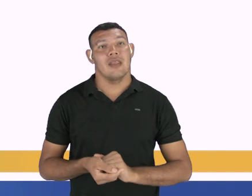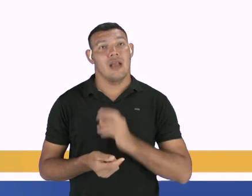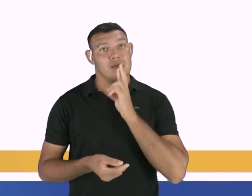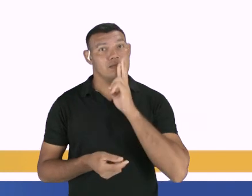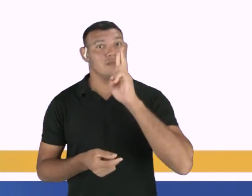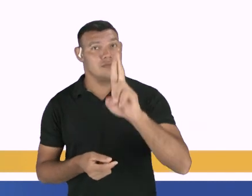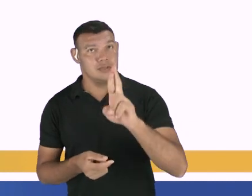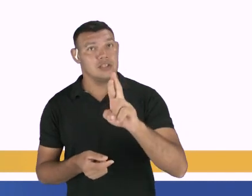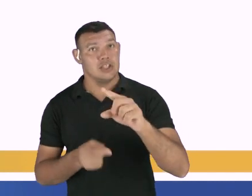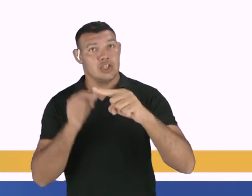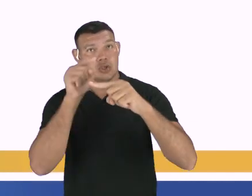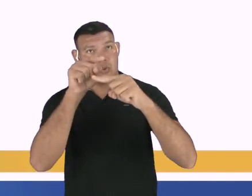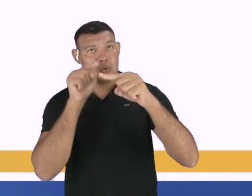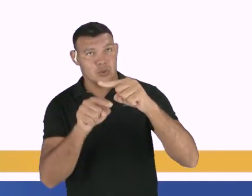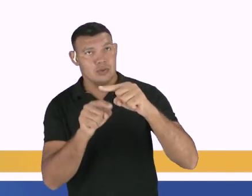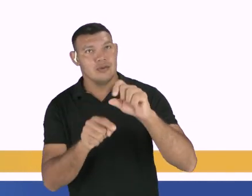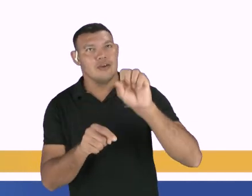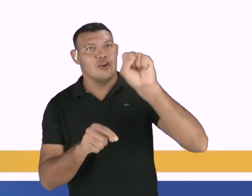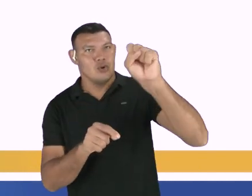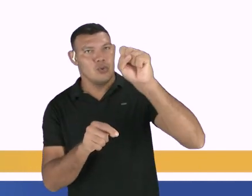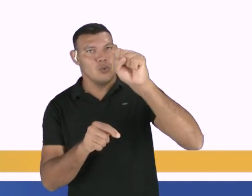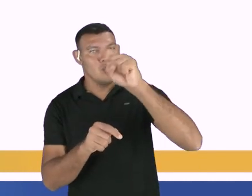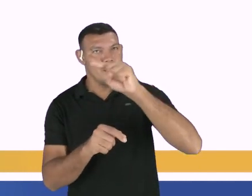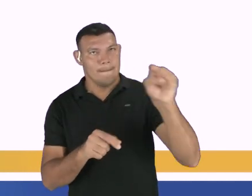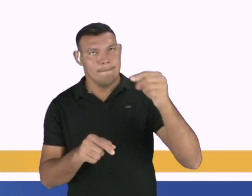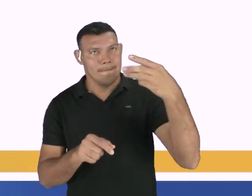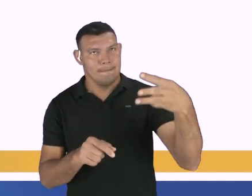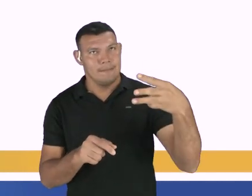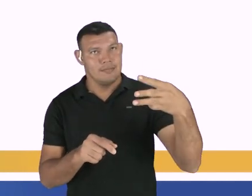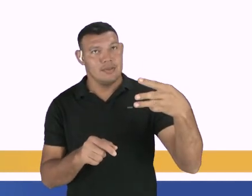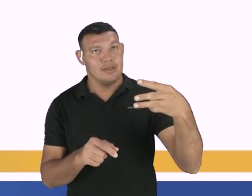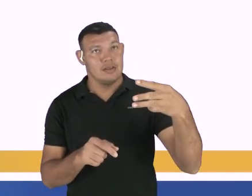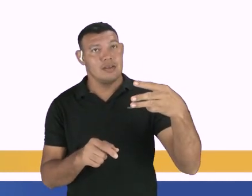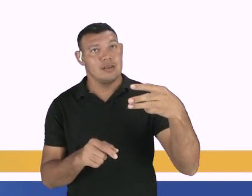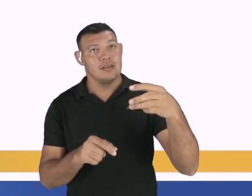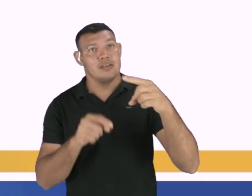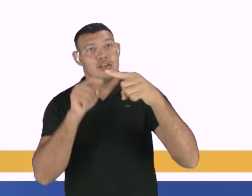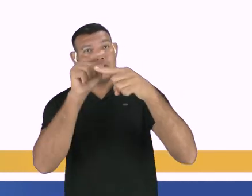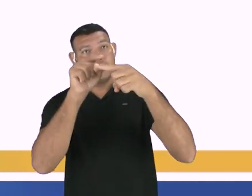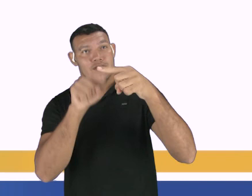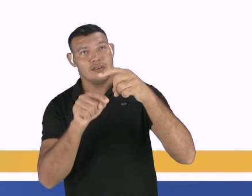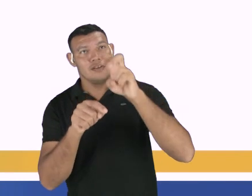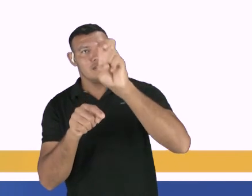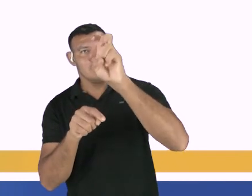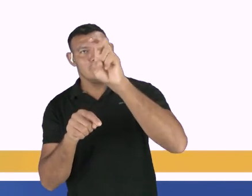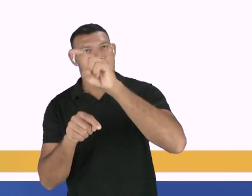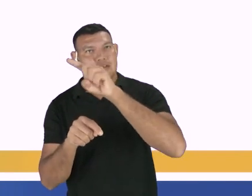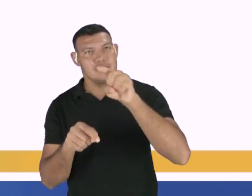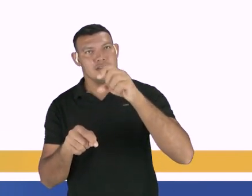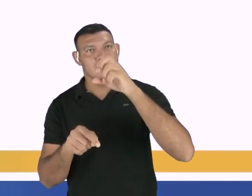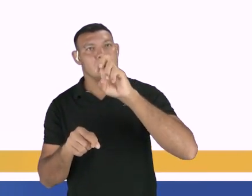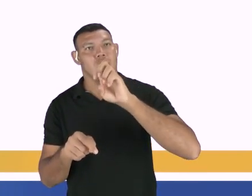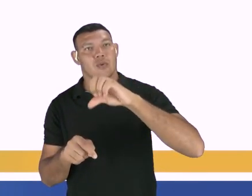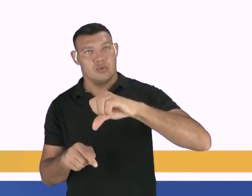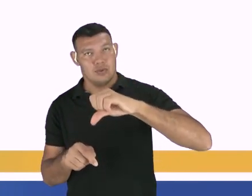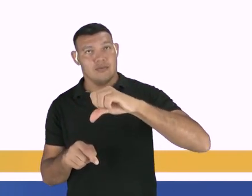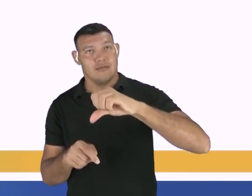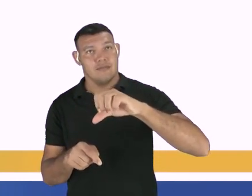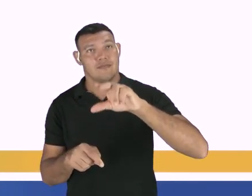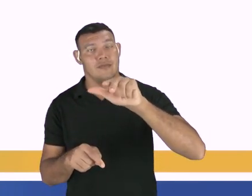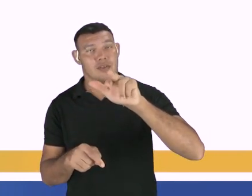resultado dessa divisão de 8/3 dividido para 5/9 vai me dar 72/15.